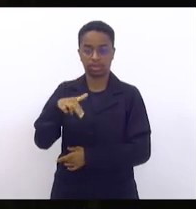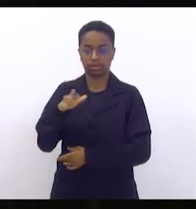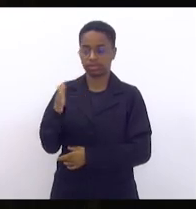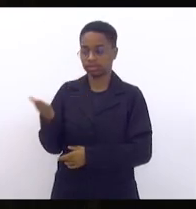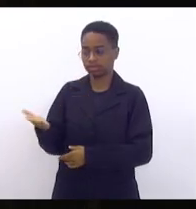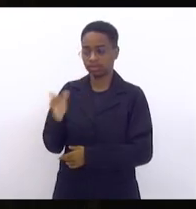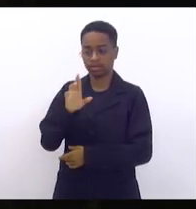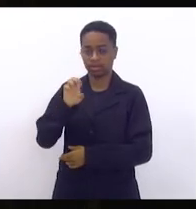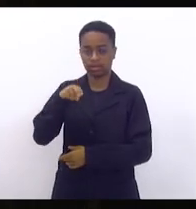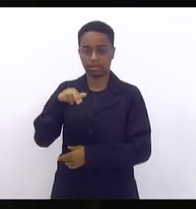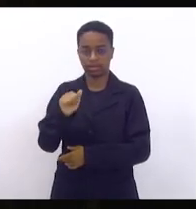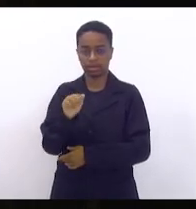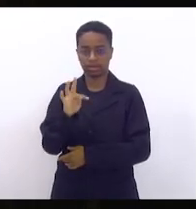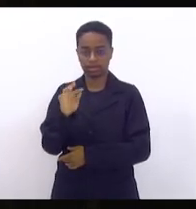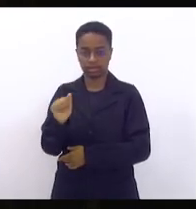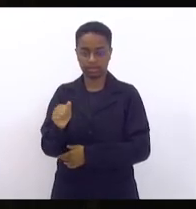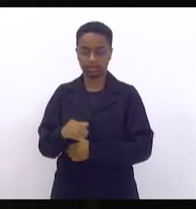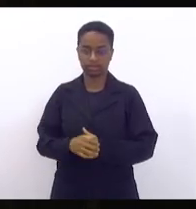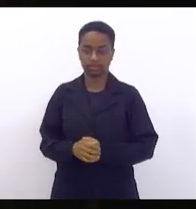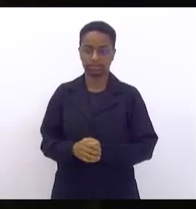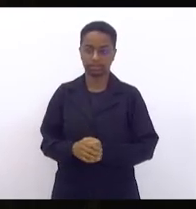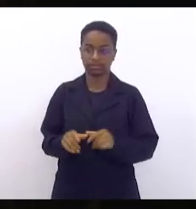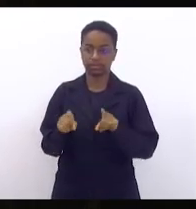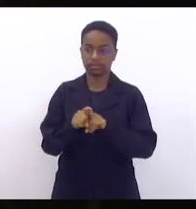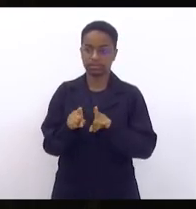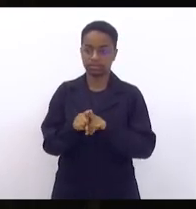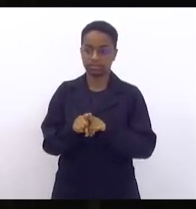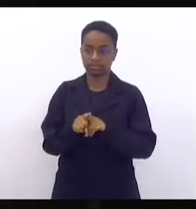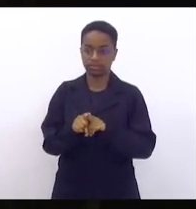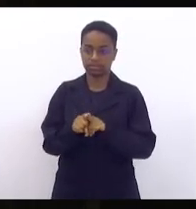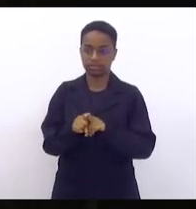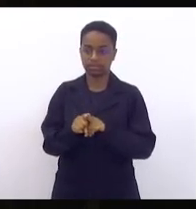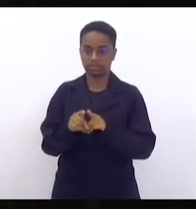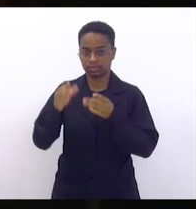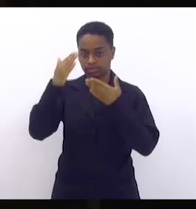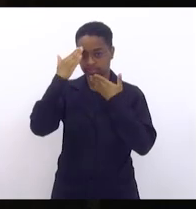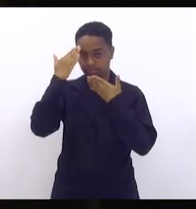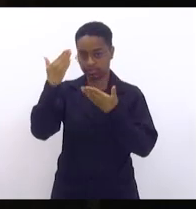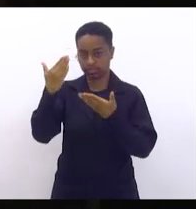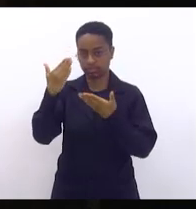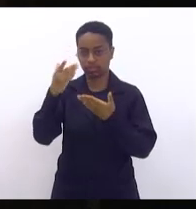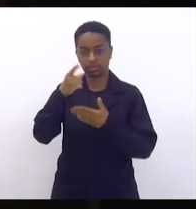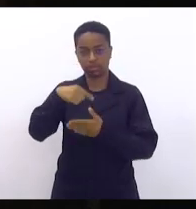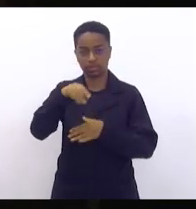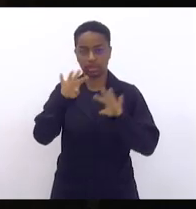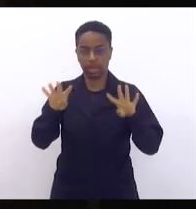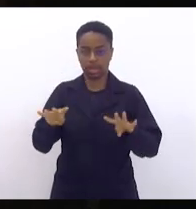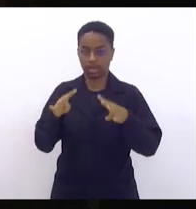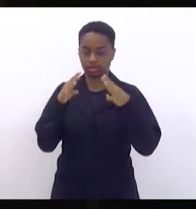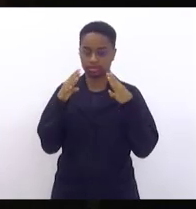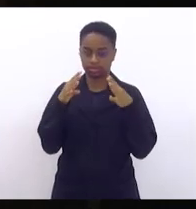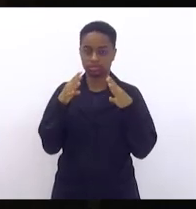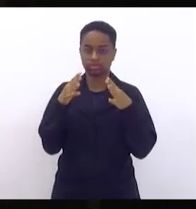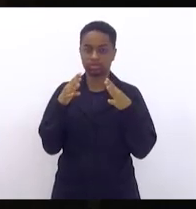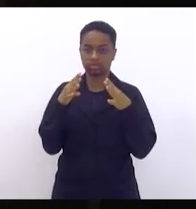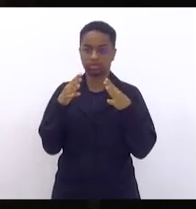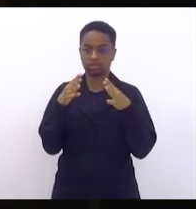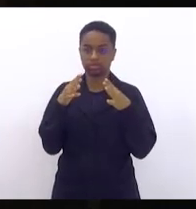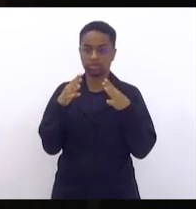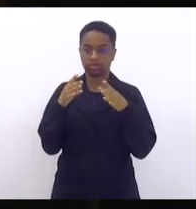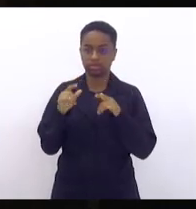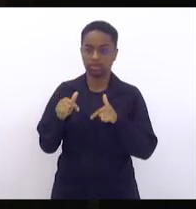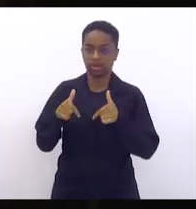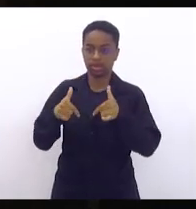Andrade Vilarinho nossos agradecimentos aos olhos e ouvidos atentos do ator